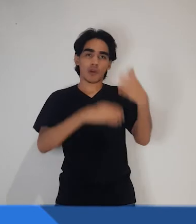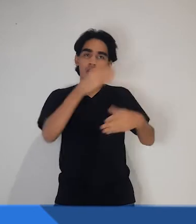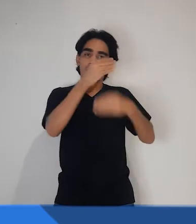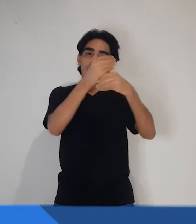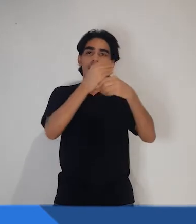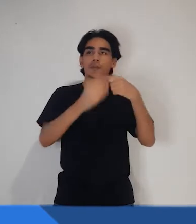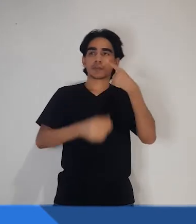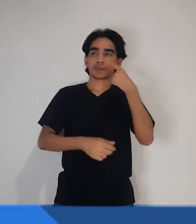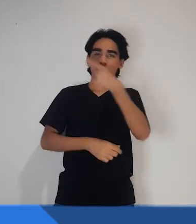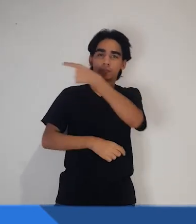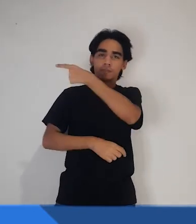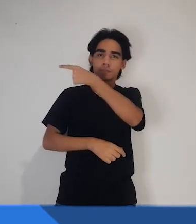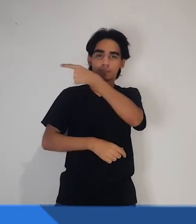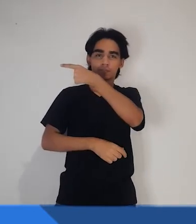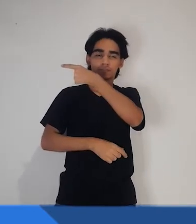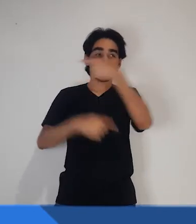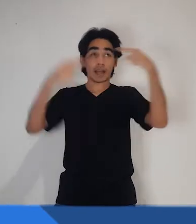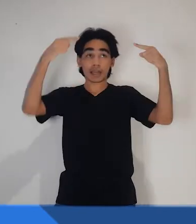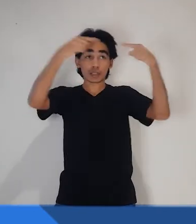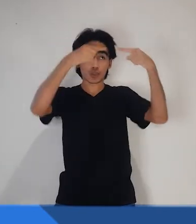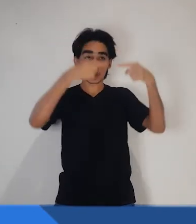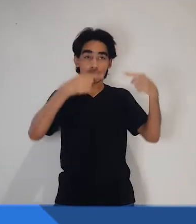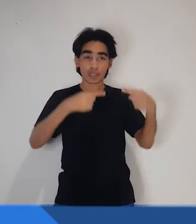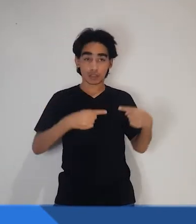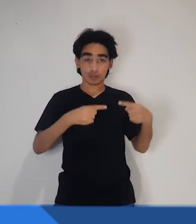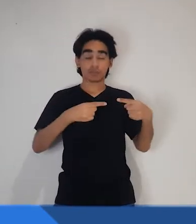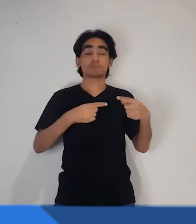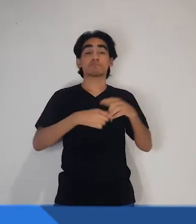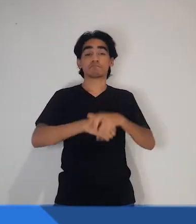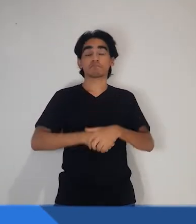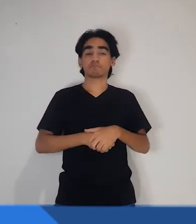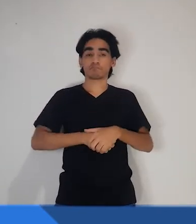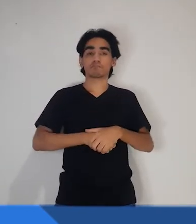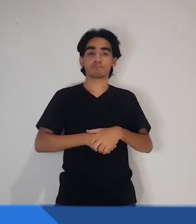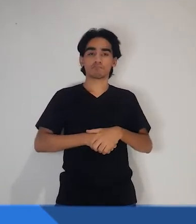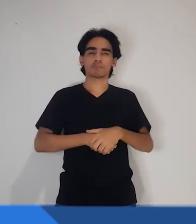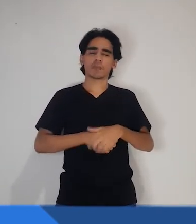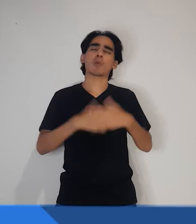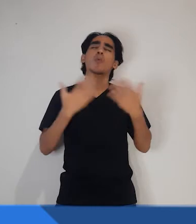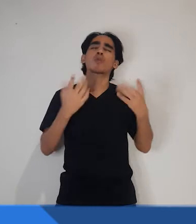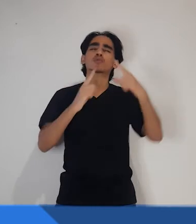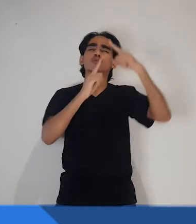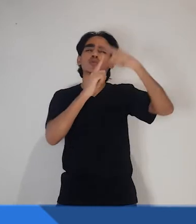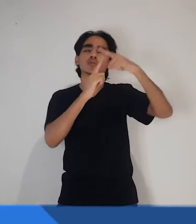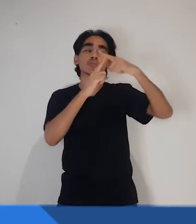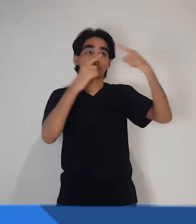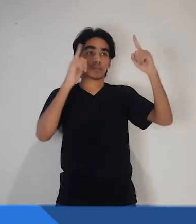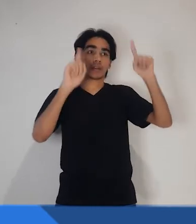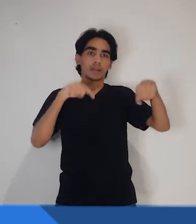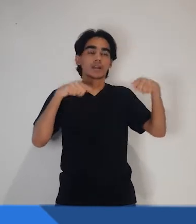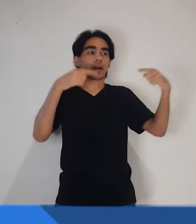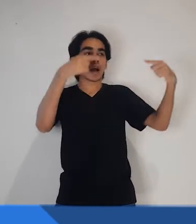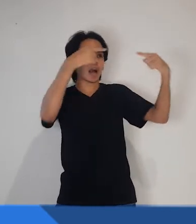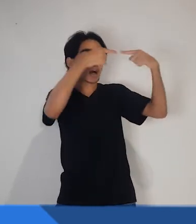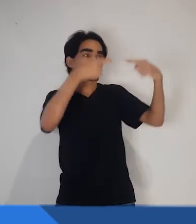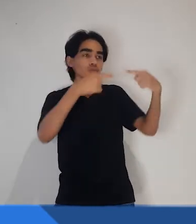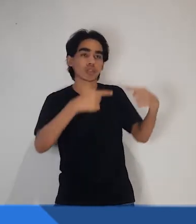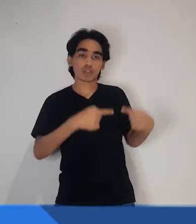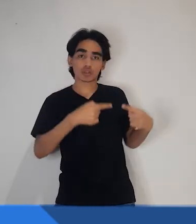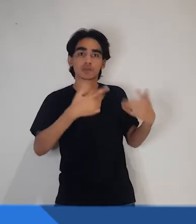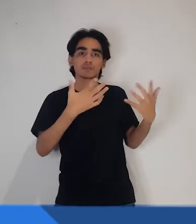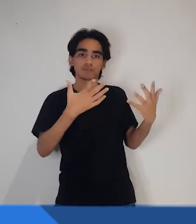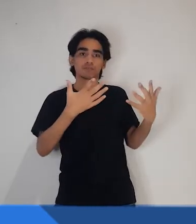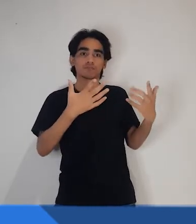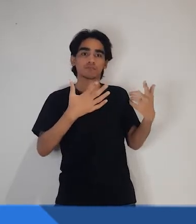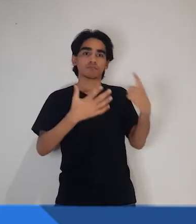é? Associativa. Então, vamos lá. É uma questão do tipo associativa. Então, a gente